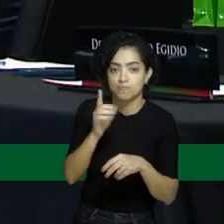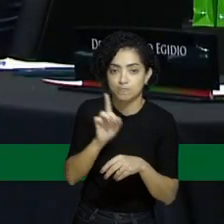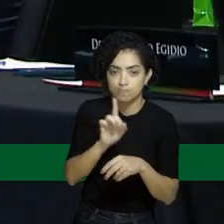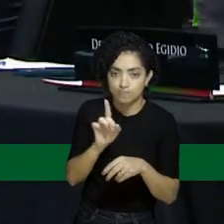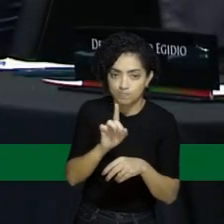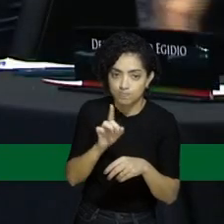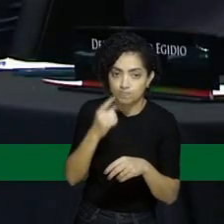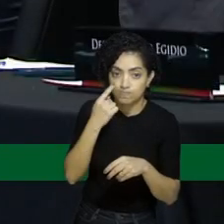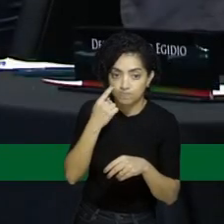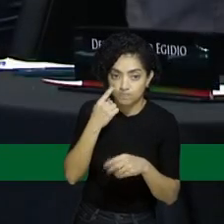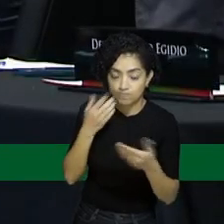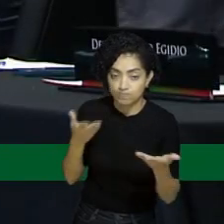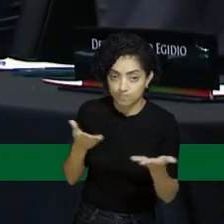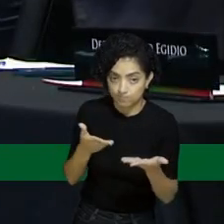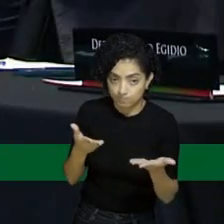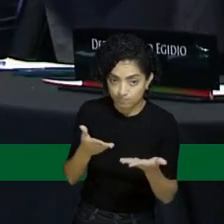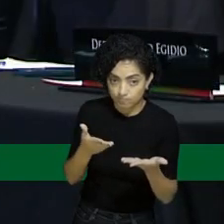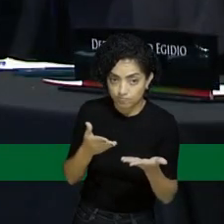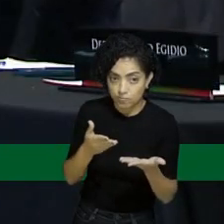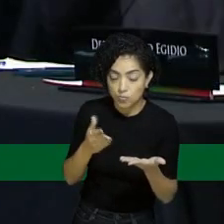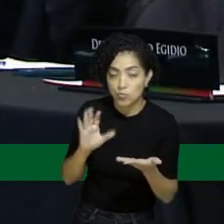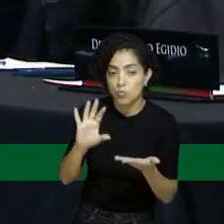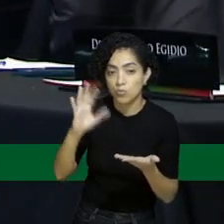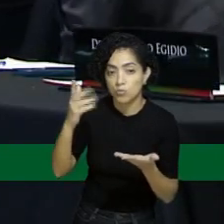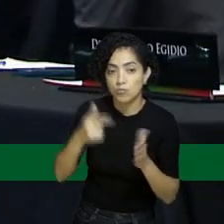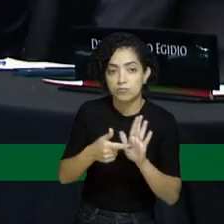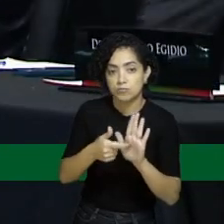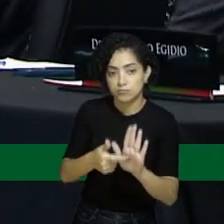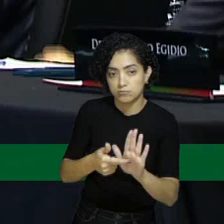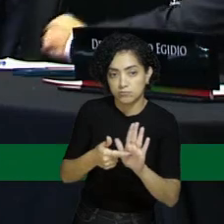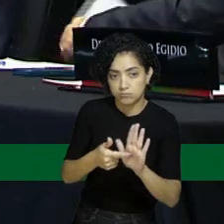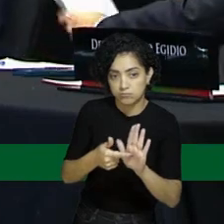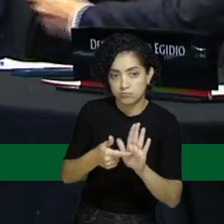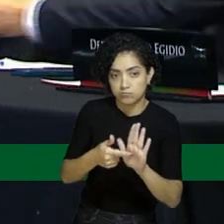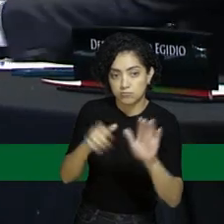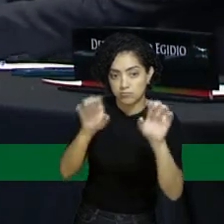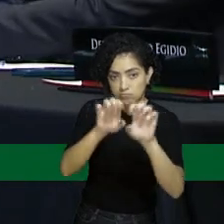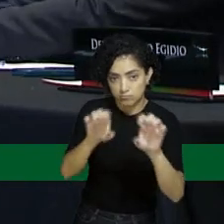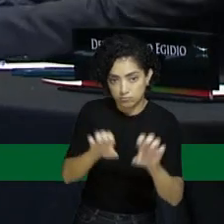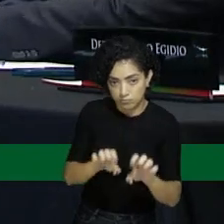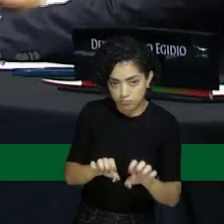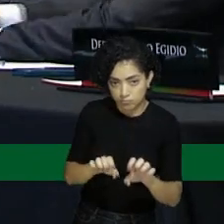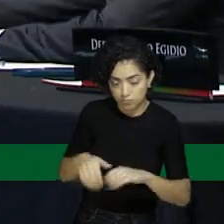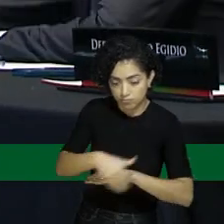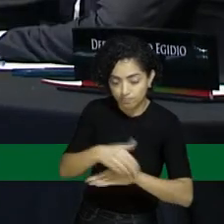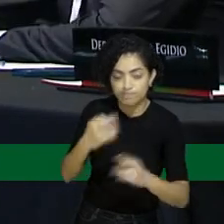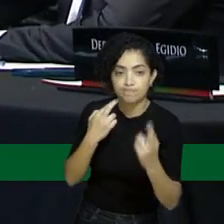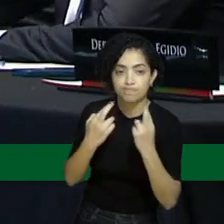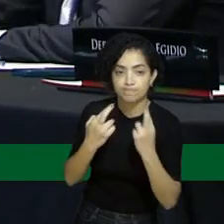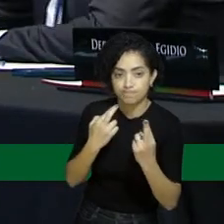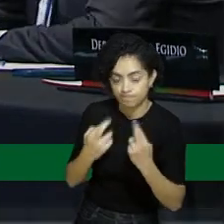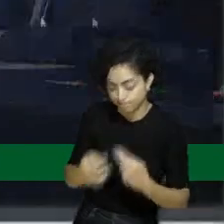pouco sobre a realidade de Santa Catarina em termos da nossa infraestrutura rodoviária.